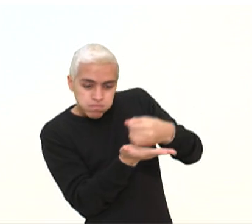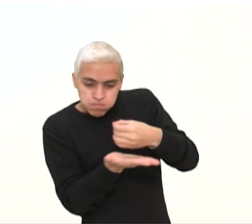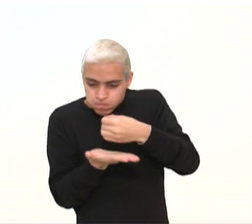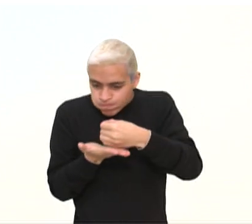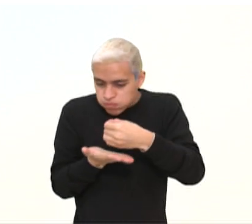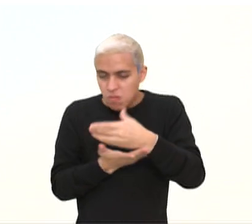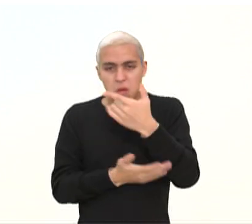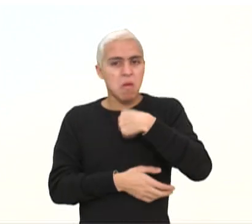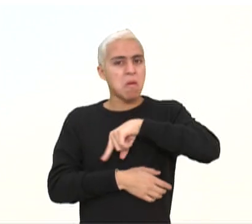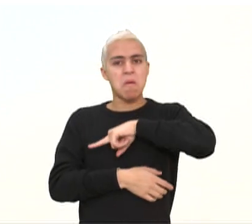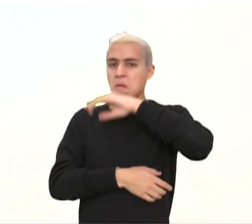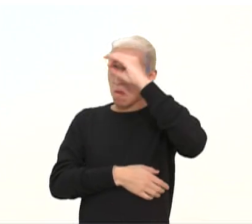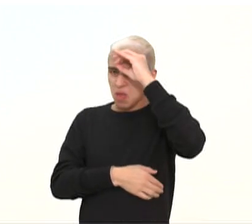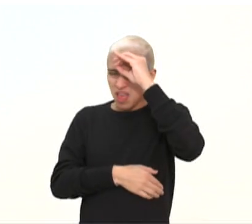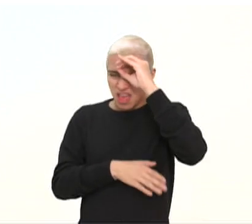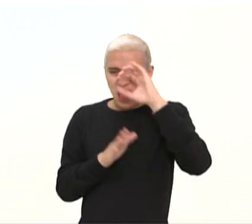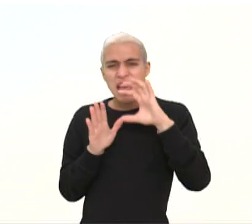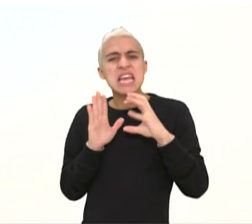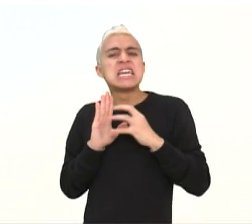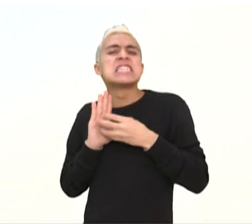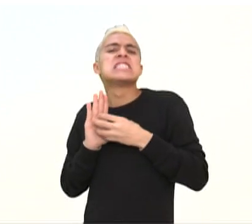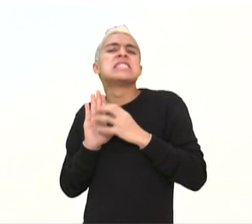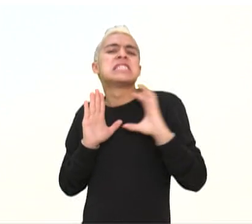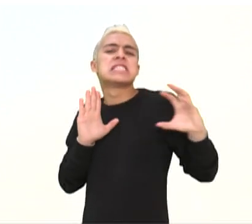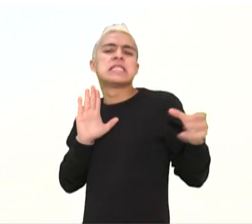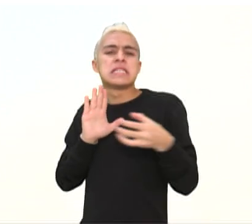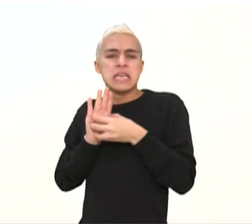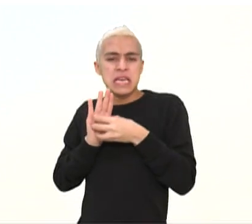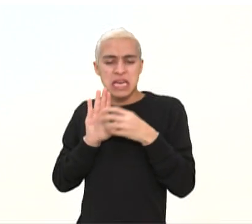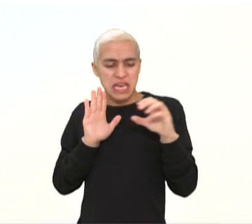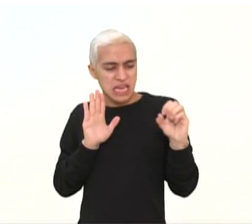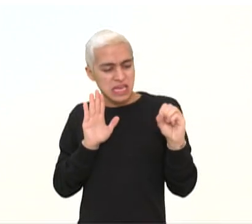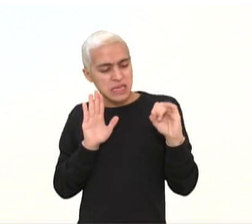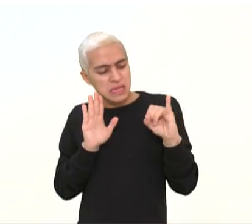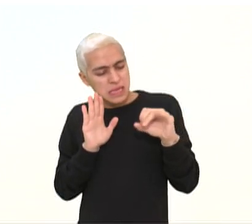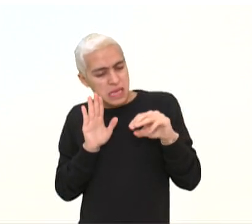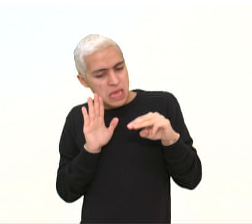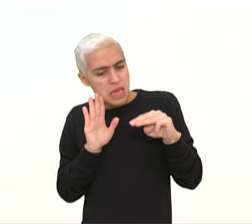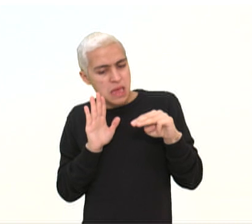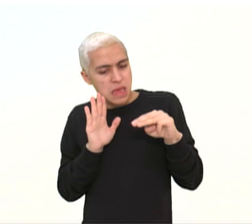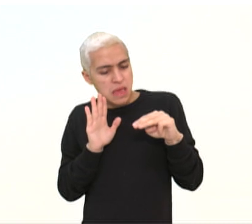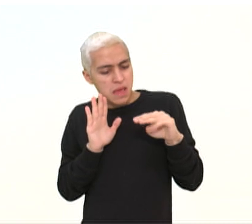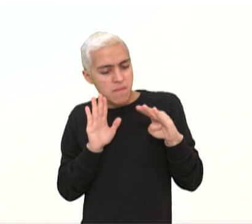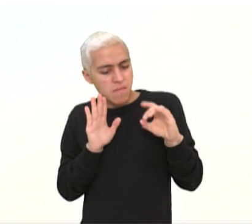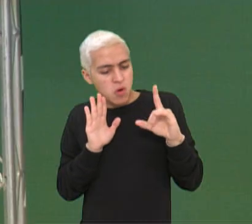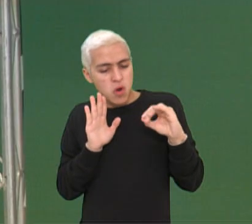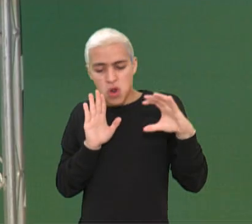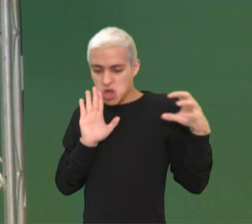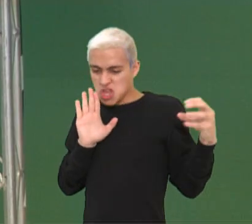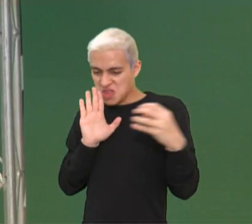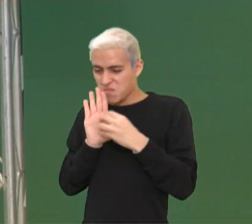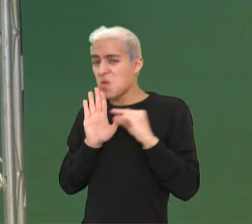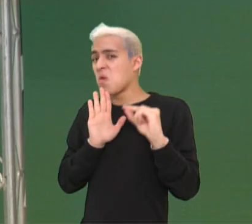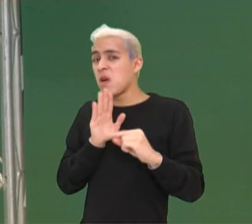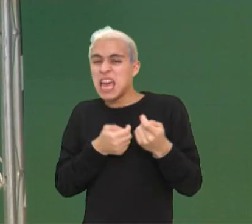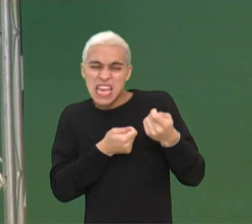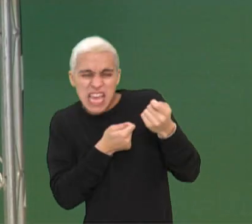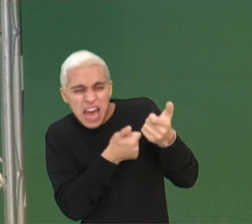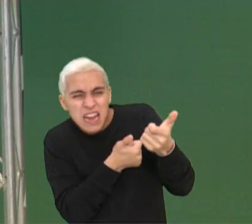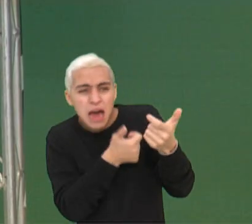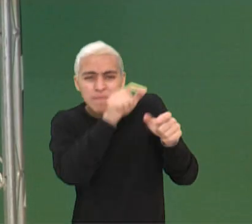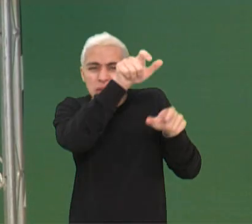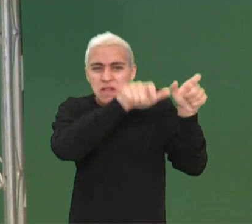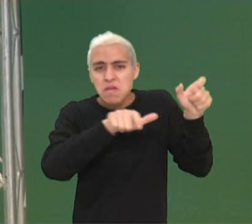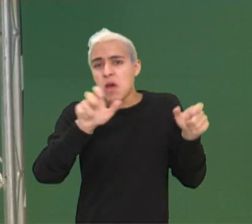a gente não sabe se é para enganar o exército, né, adversário, ou se era típico da época, mas eles usavam